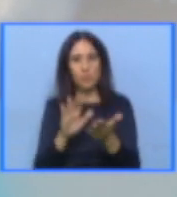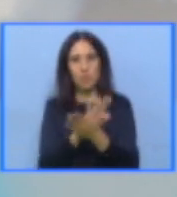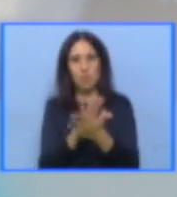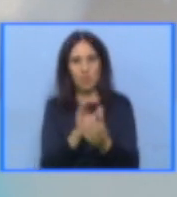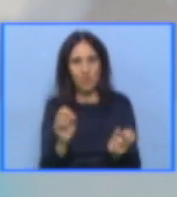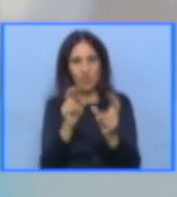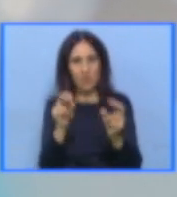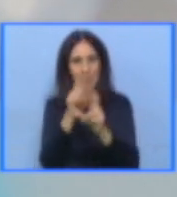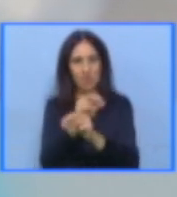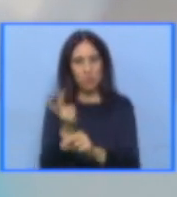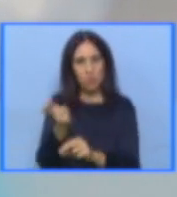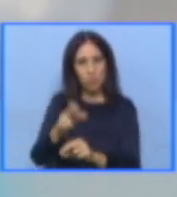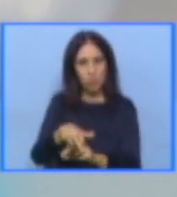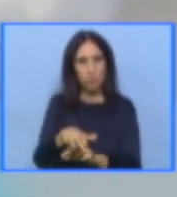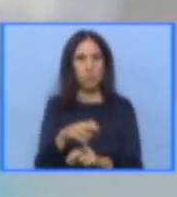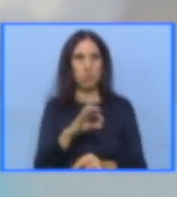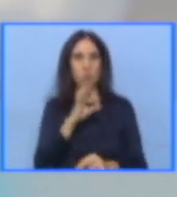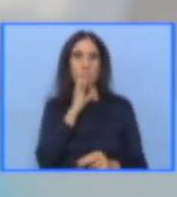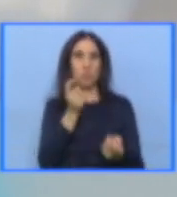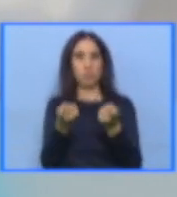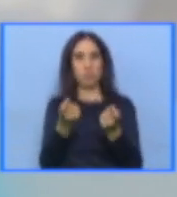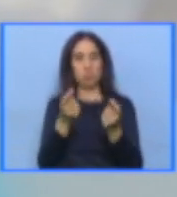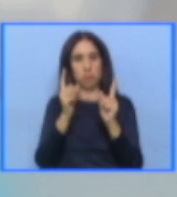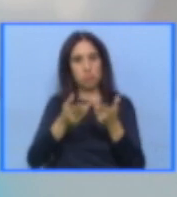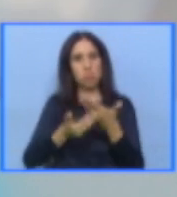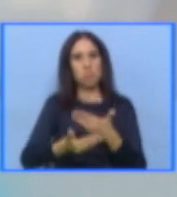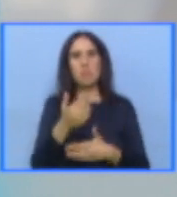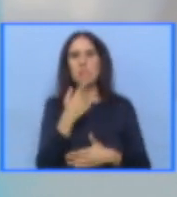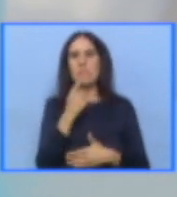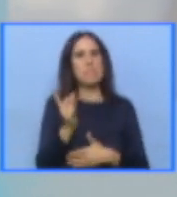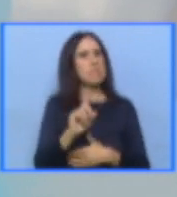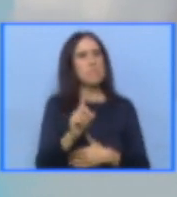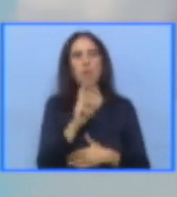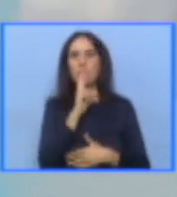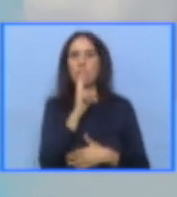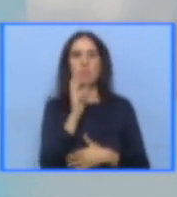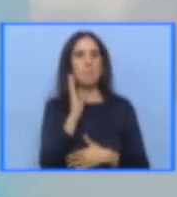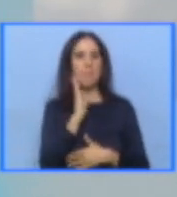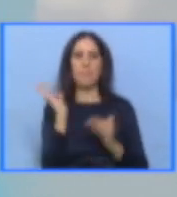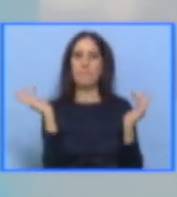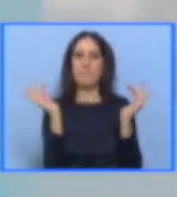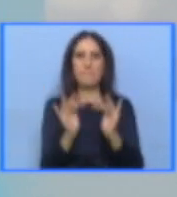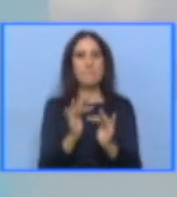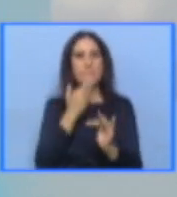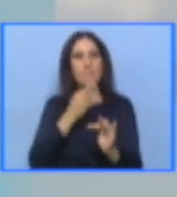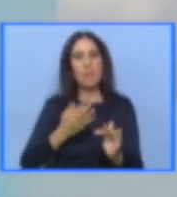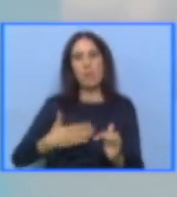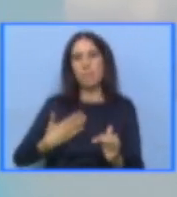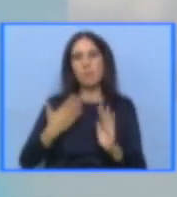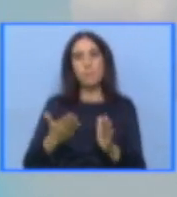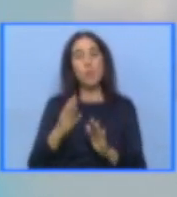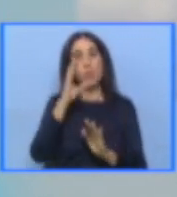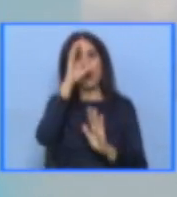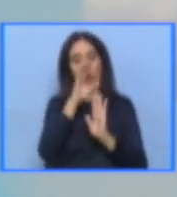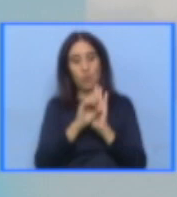surge, fomentado pelo juiz, e diz assim, não, toda a gente tem que ir a Fátima, sem medo. E houve um decreto do governo